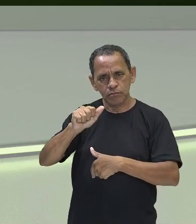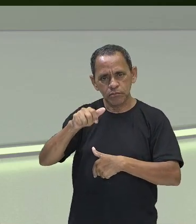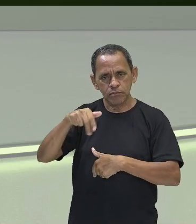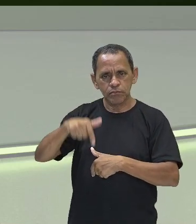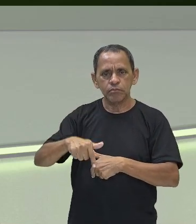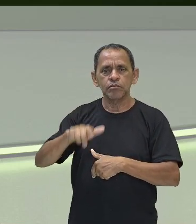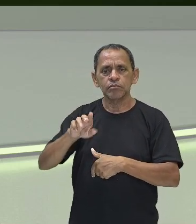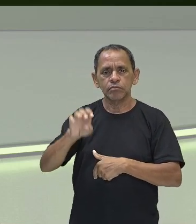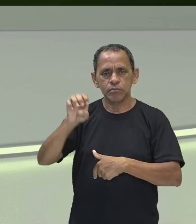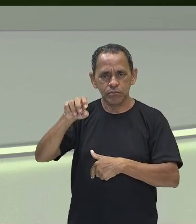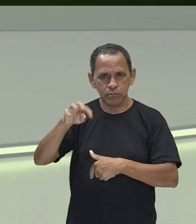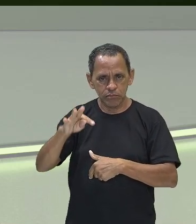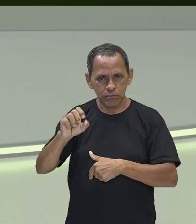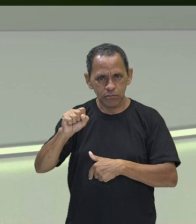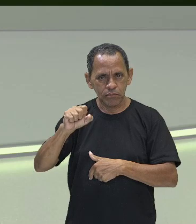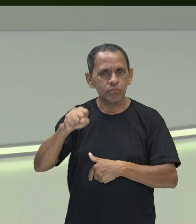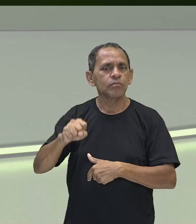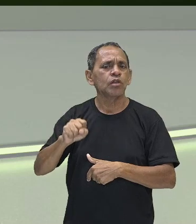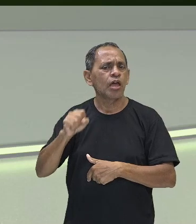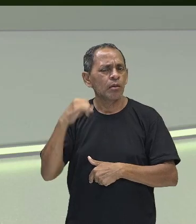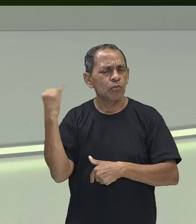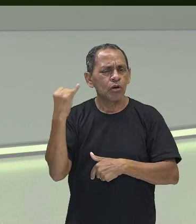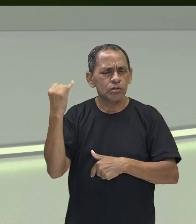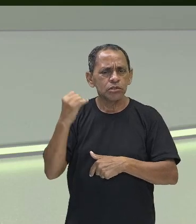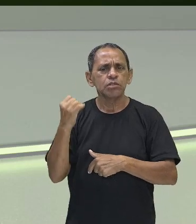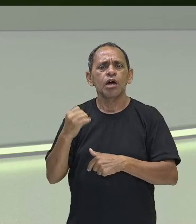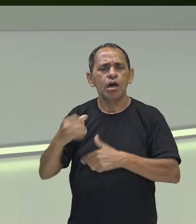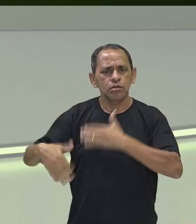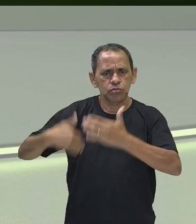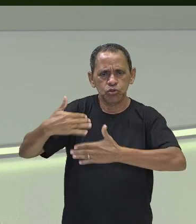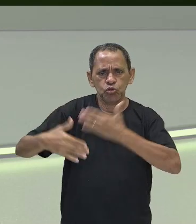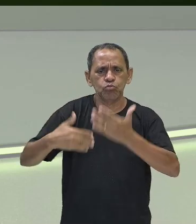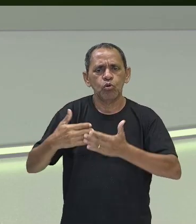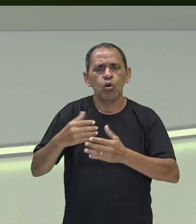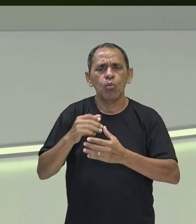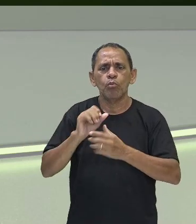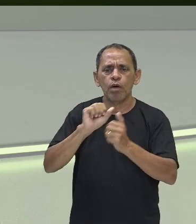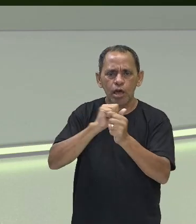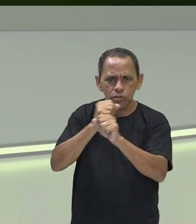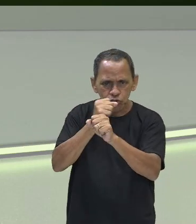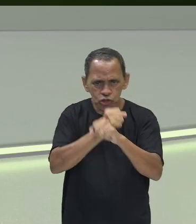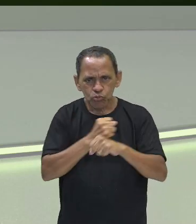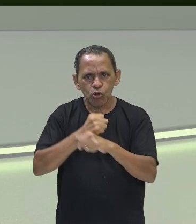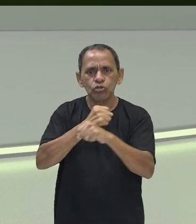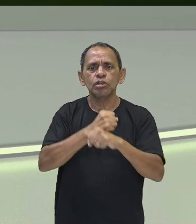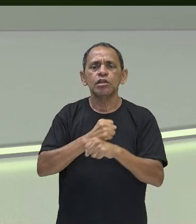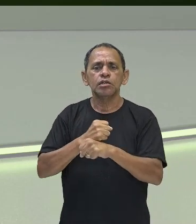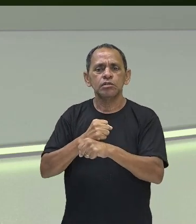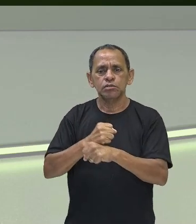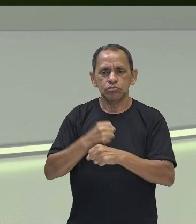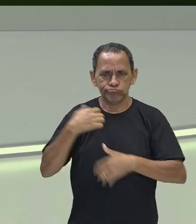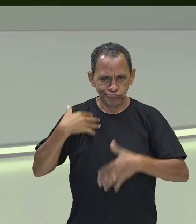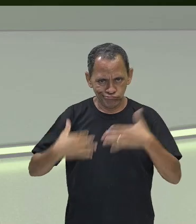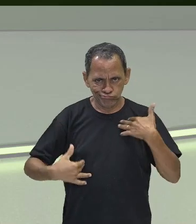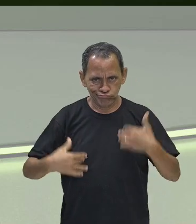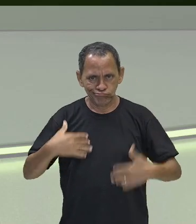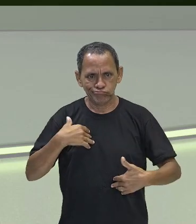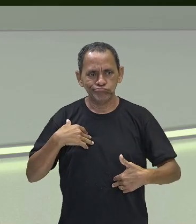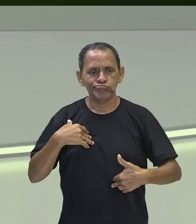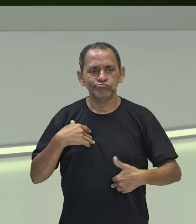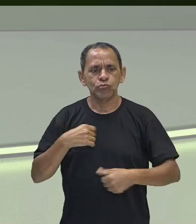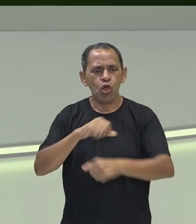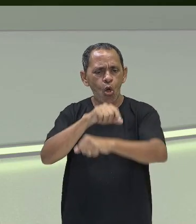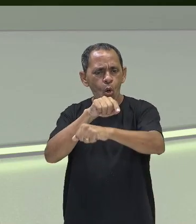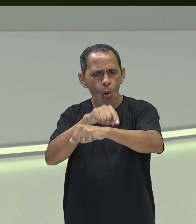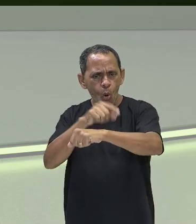importante nesse processo ali de proteção do organismo, para que não perca o sangue, né? A